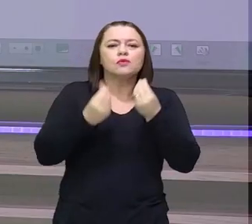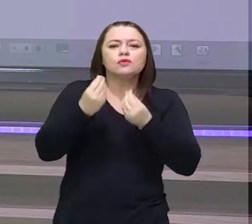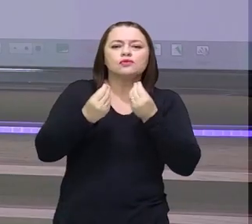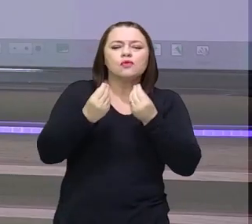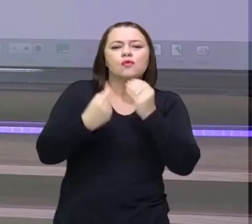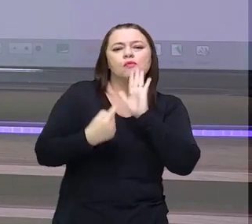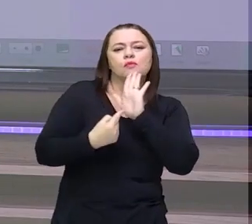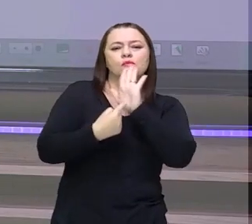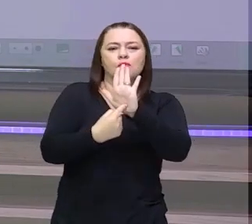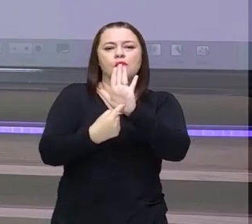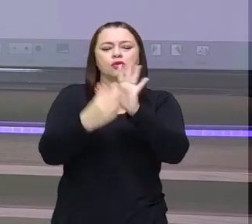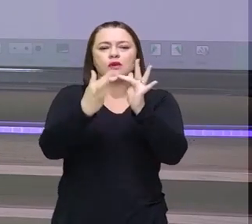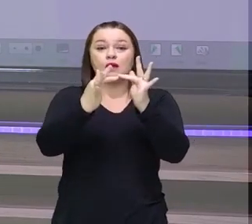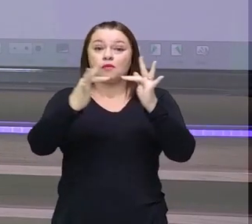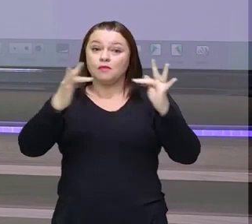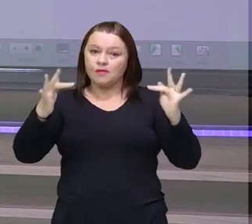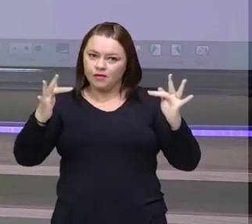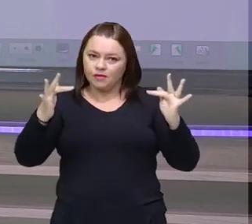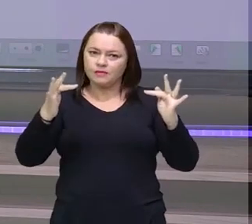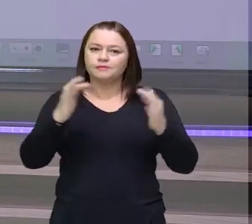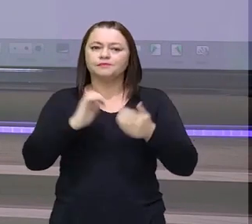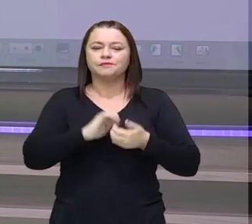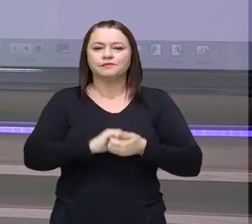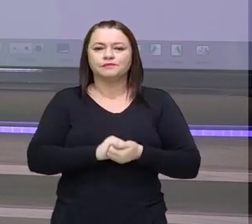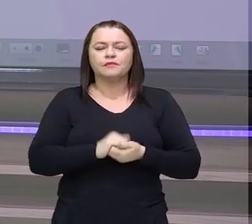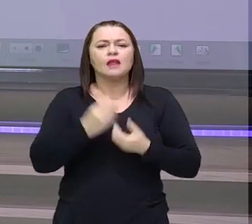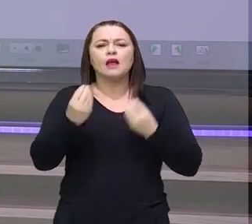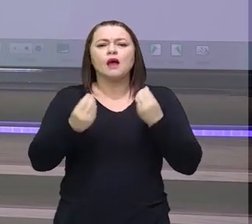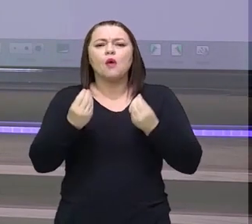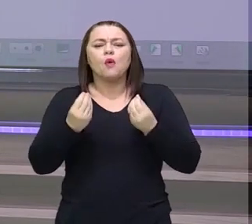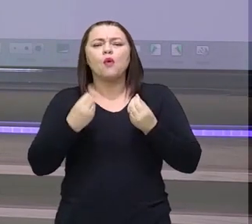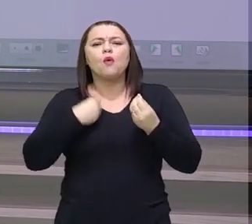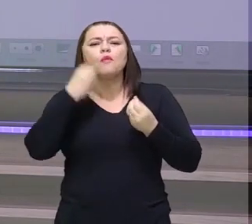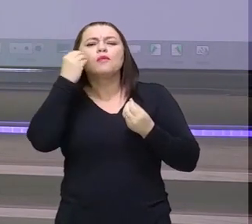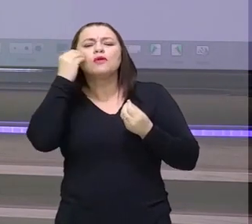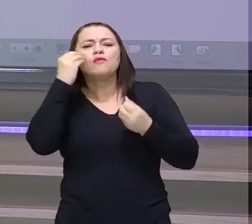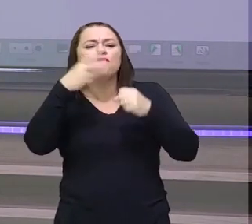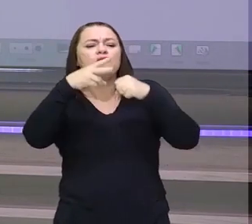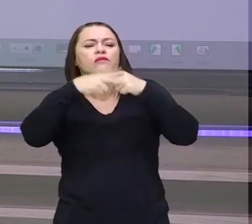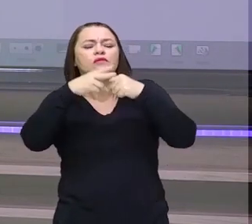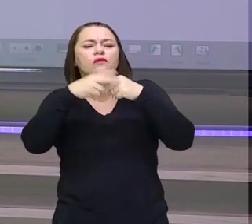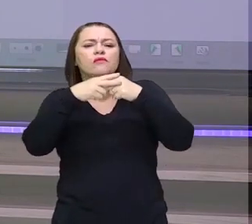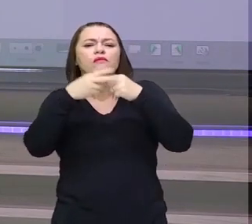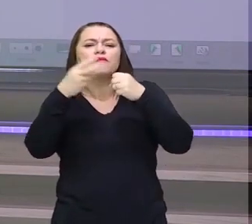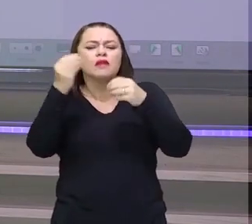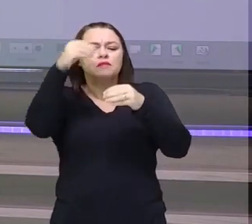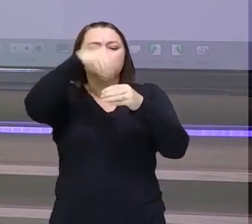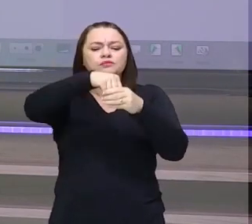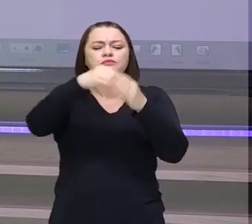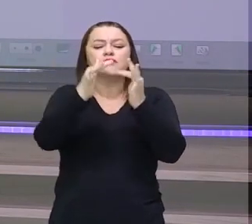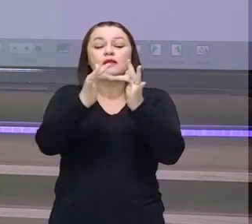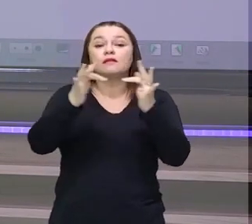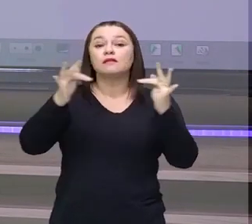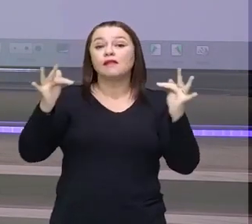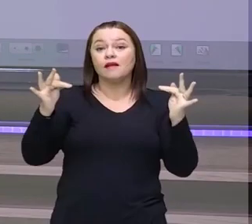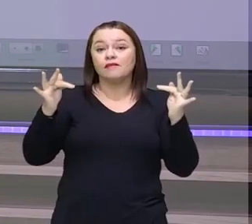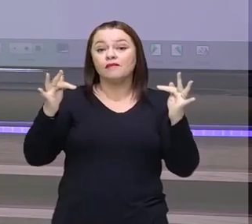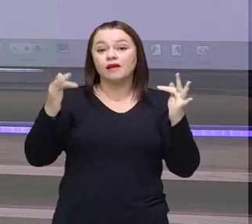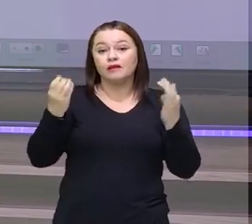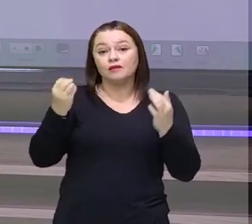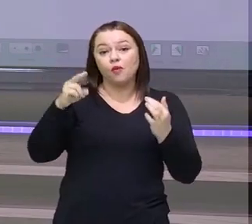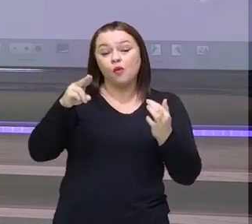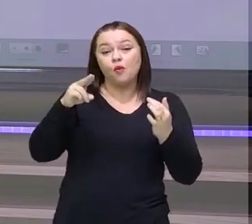se dar essa oração. Em que momento eu vejo a presença do verbo, tá certo? Ou de uma